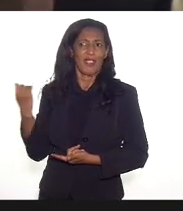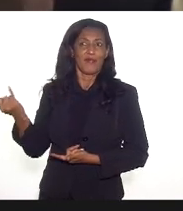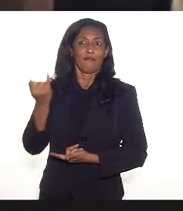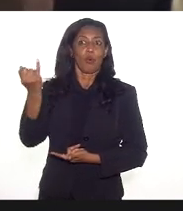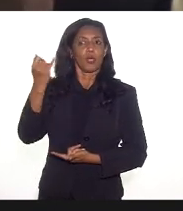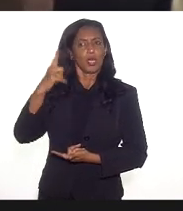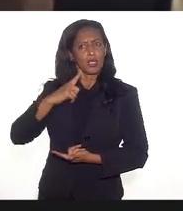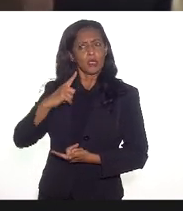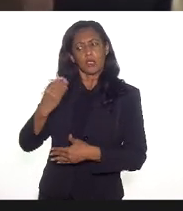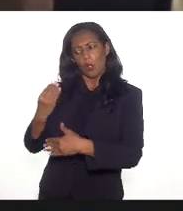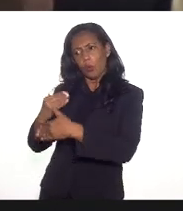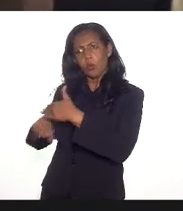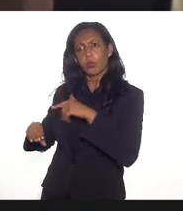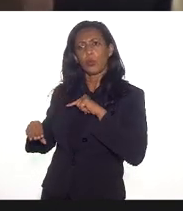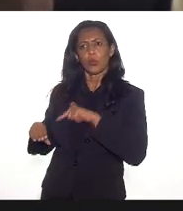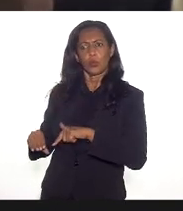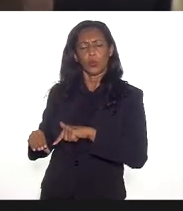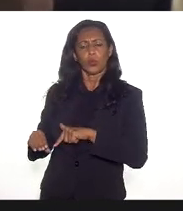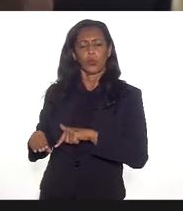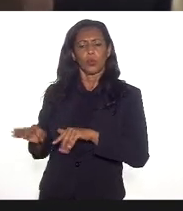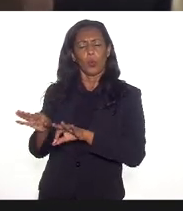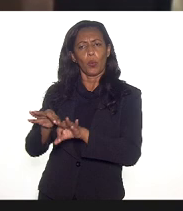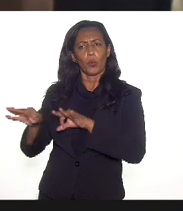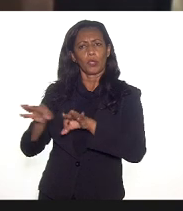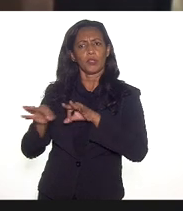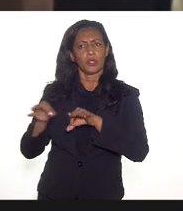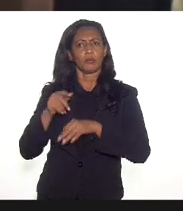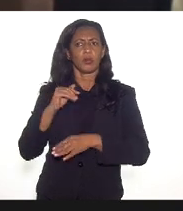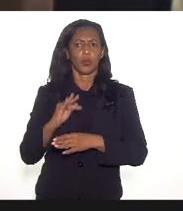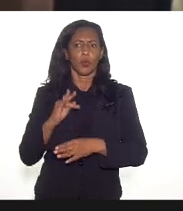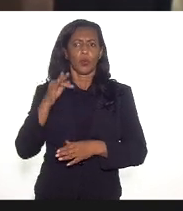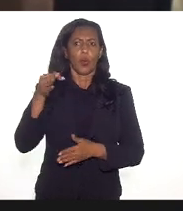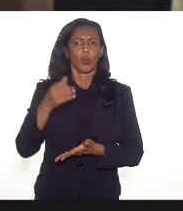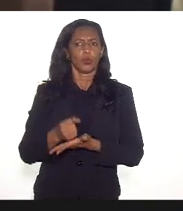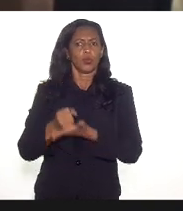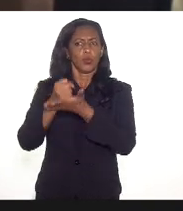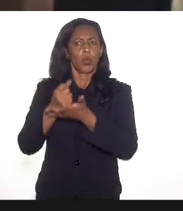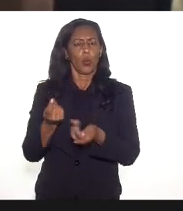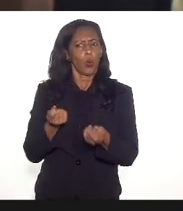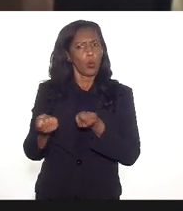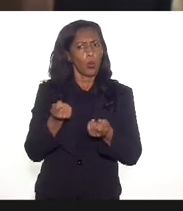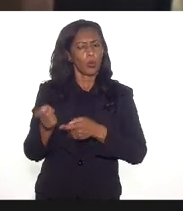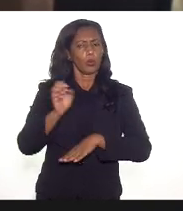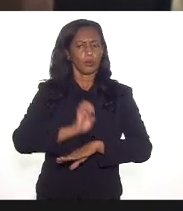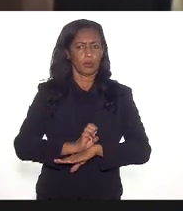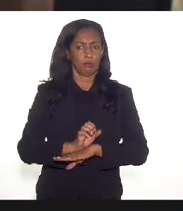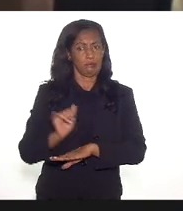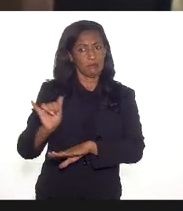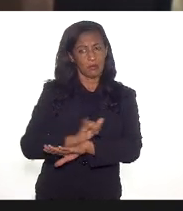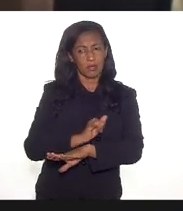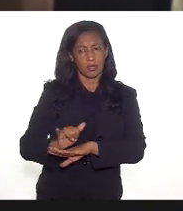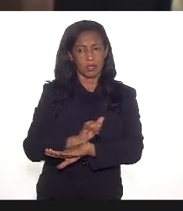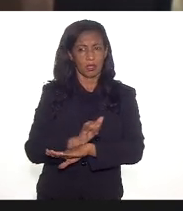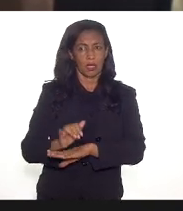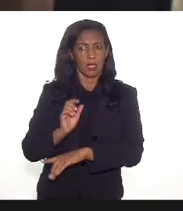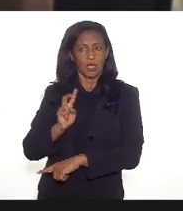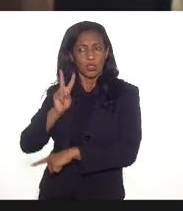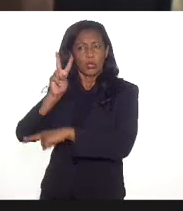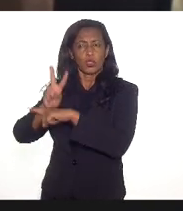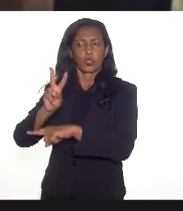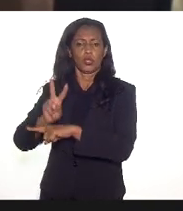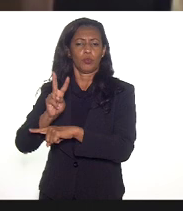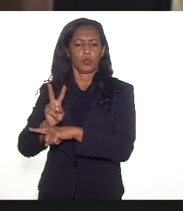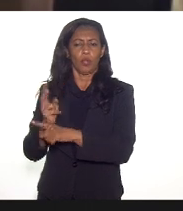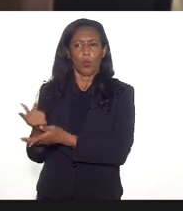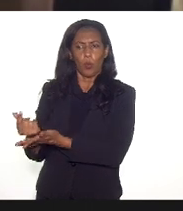fundo soberano para o planejamento e sustentabilidade econômica do Estado. A estratégia de preservar parte das receitas